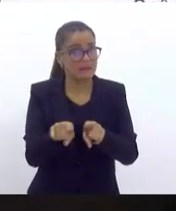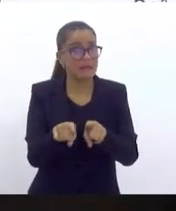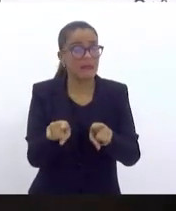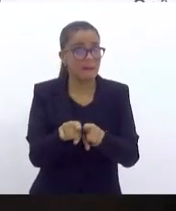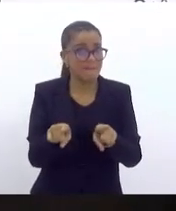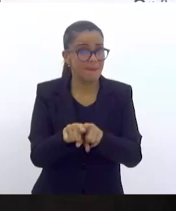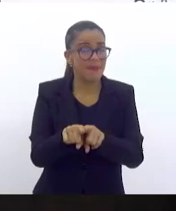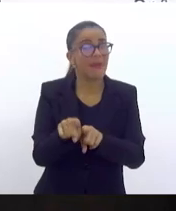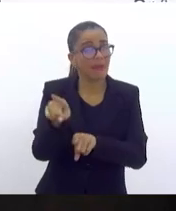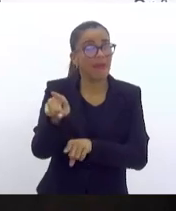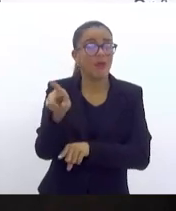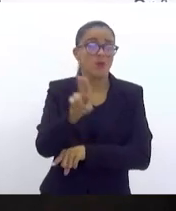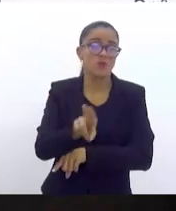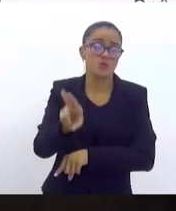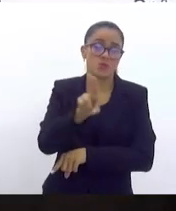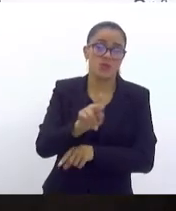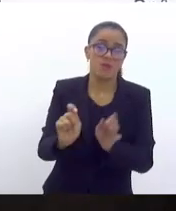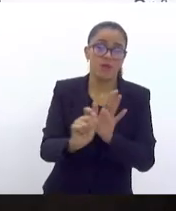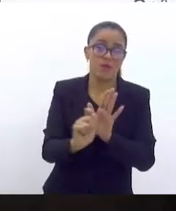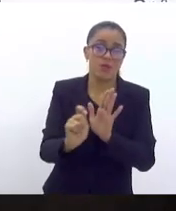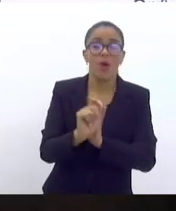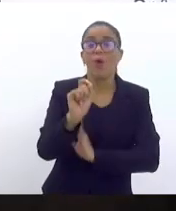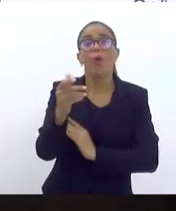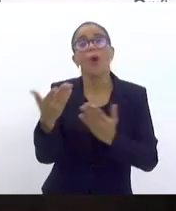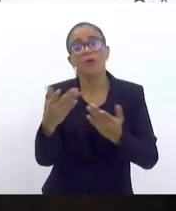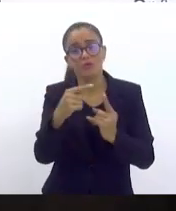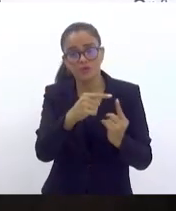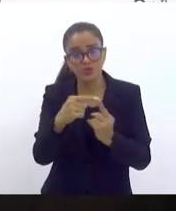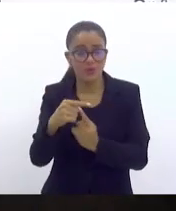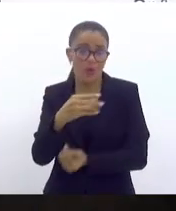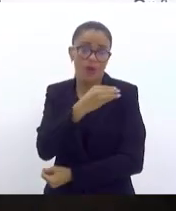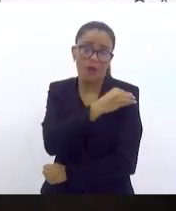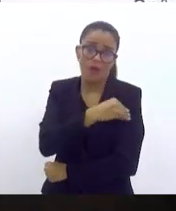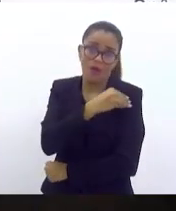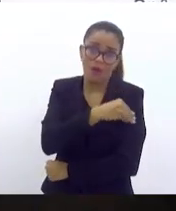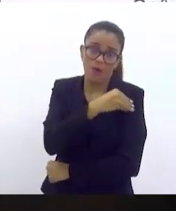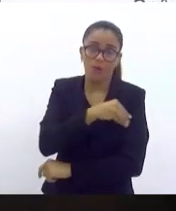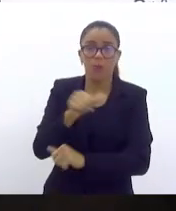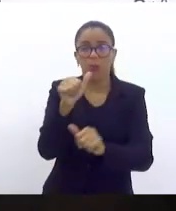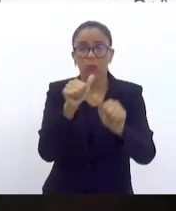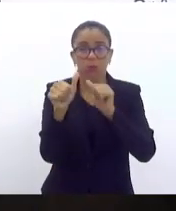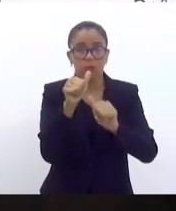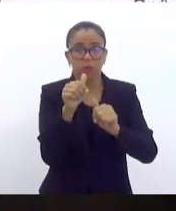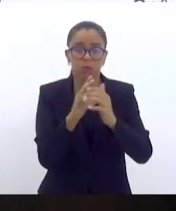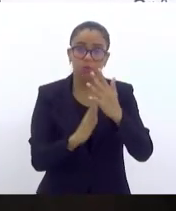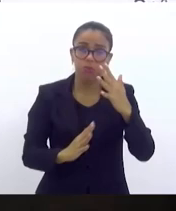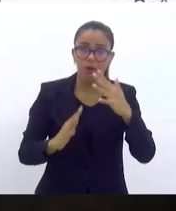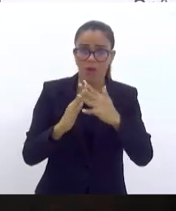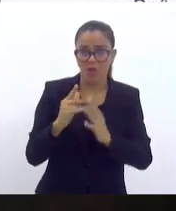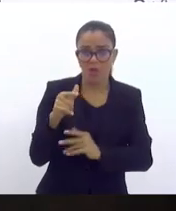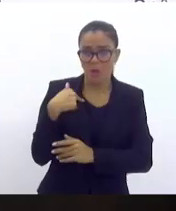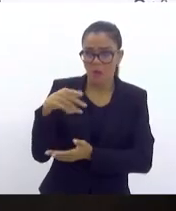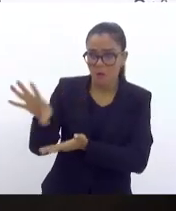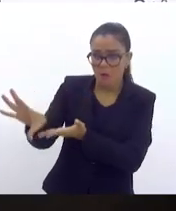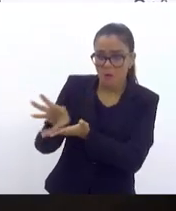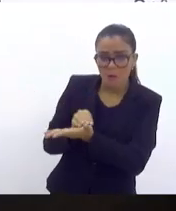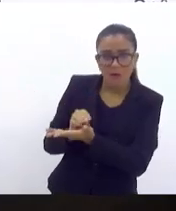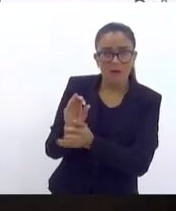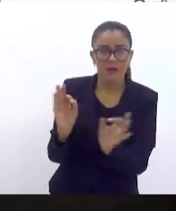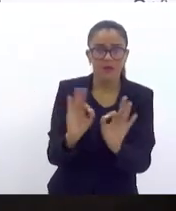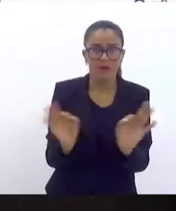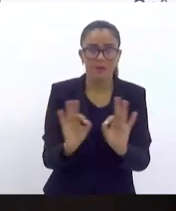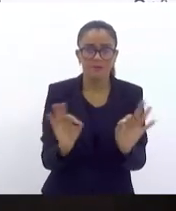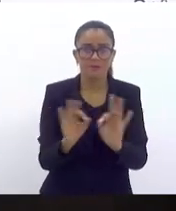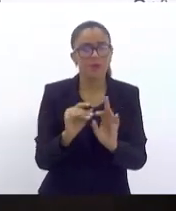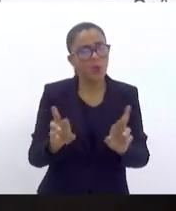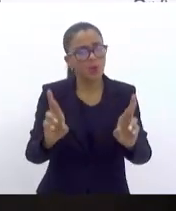droga lícita que é o vício do álcool mas eu não me espelhei nessas coisas e eu torço